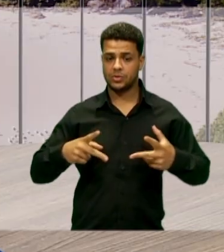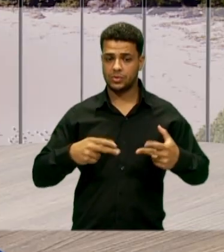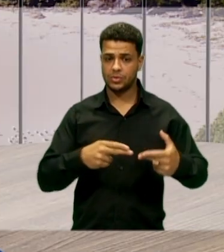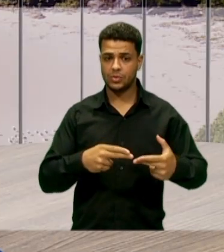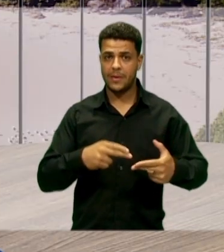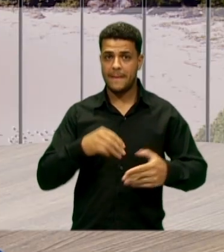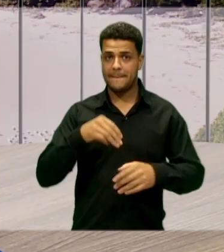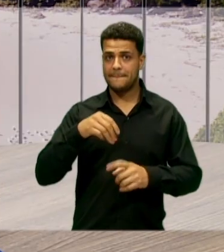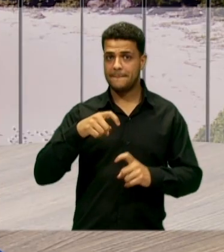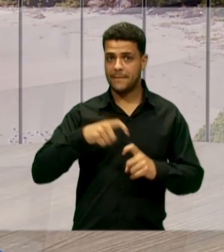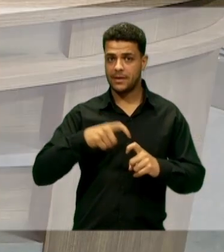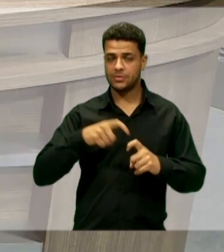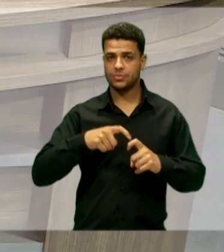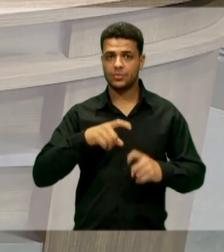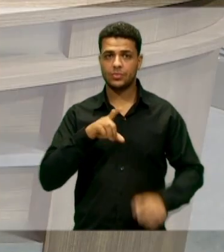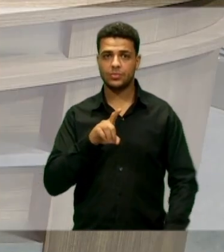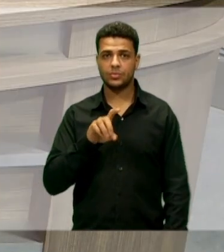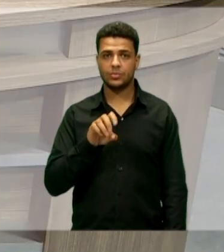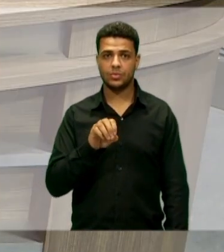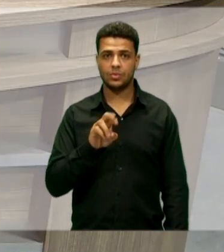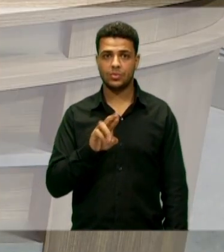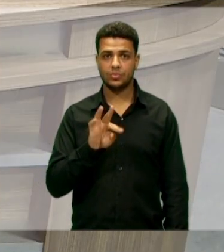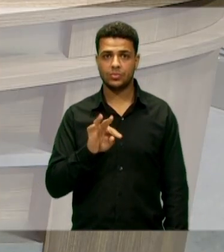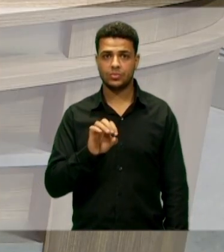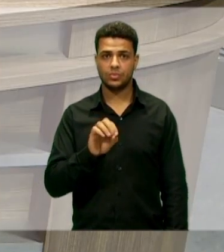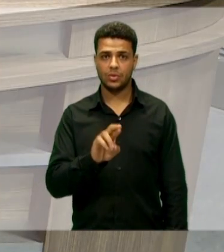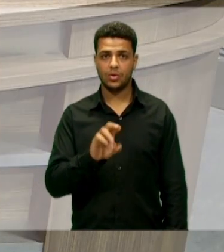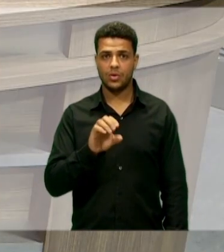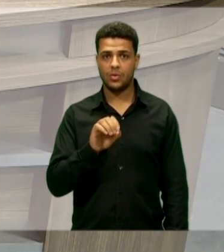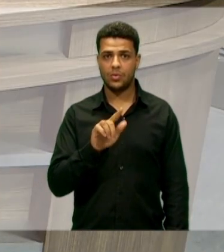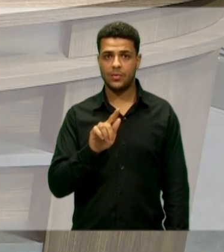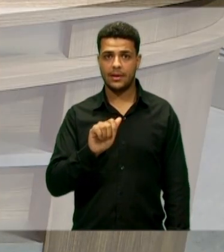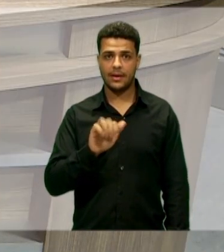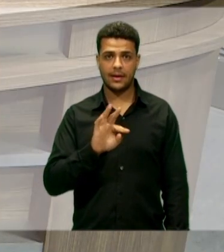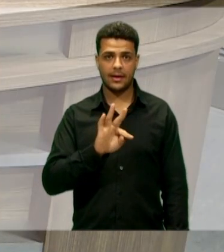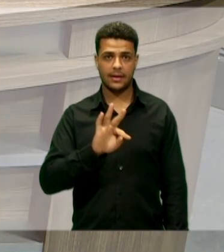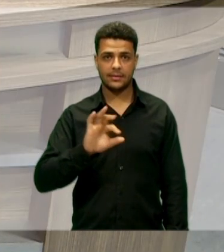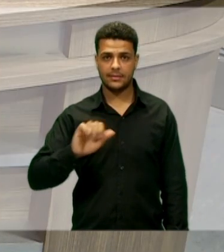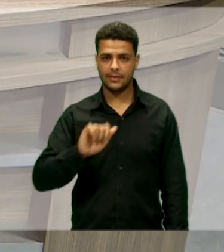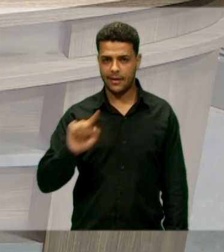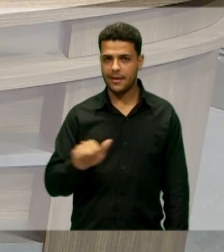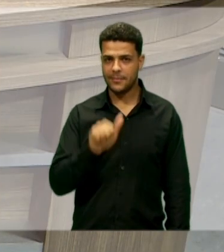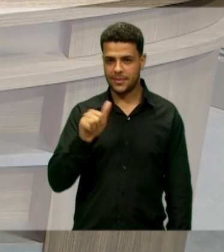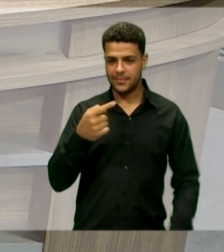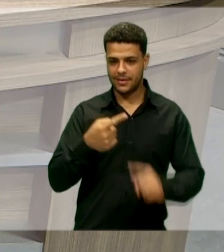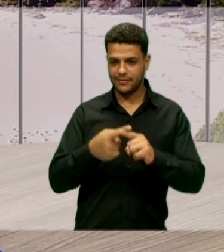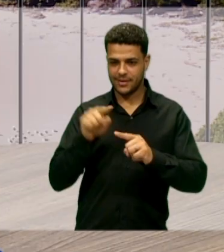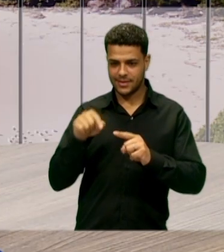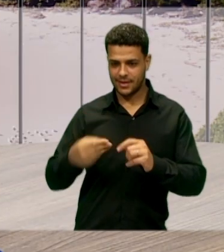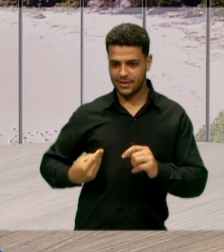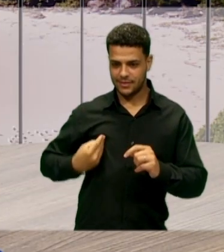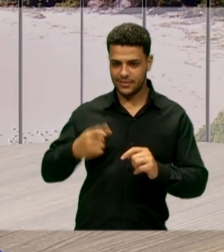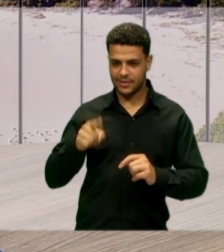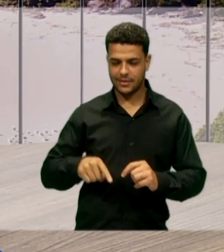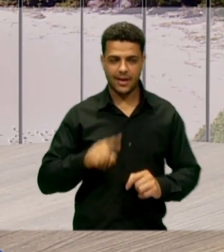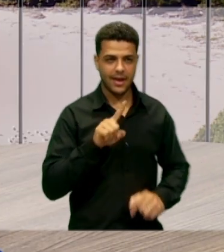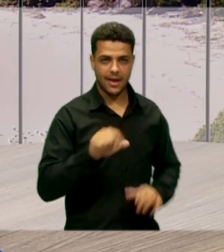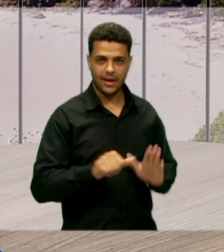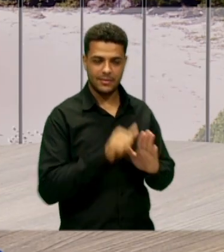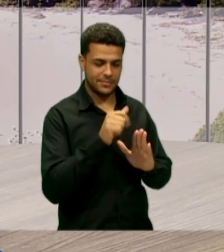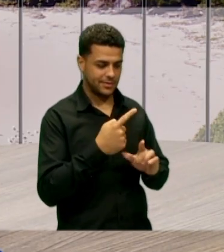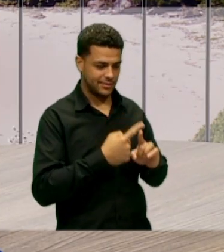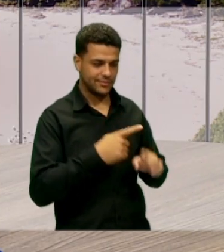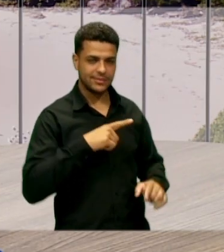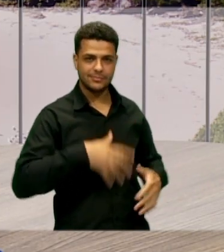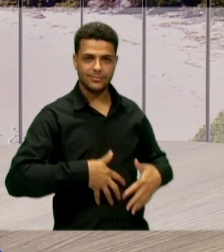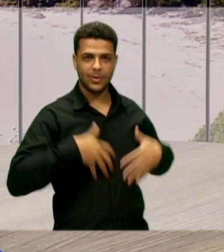Cury Ogata. Doutor Ogata, muito bem-vindo aqui. Sua primeira vez aqui conosco, né? Minha primeira vez, agradeço o convite, para mim é